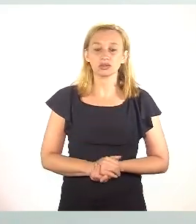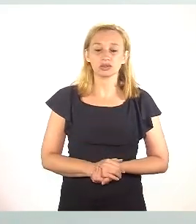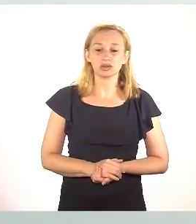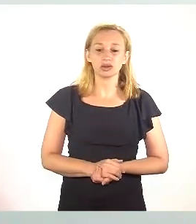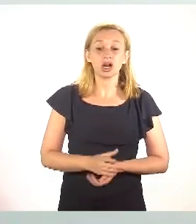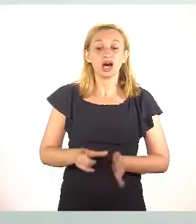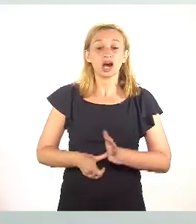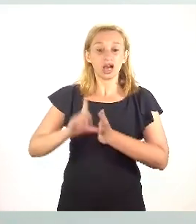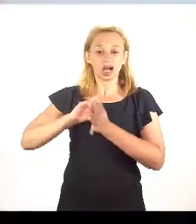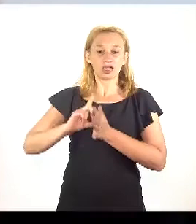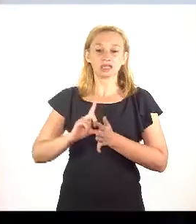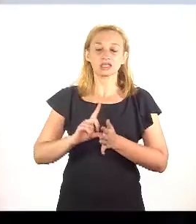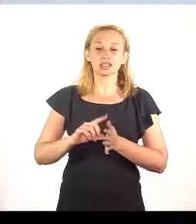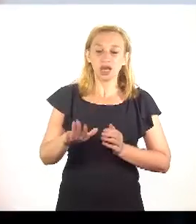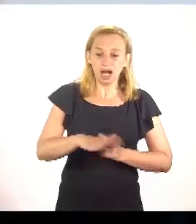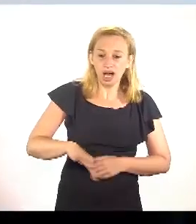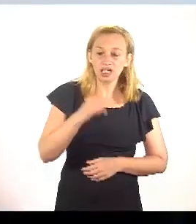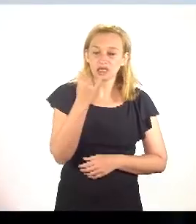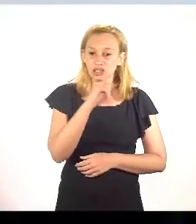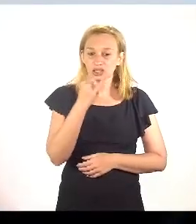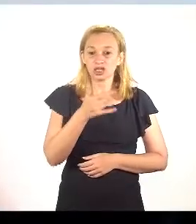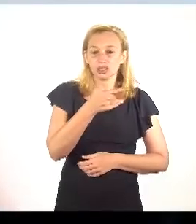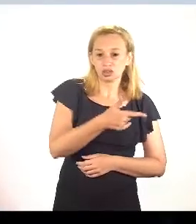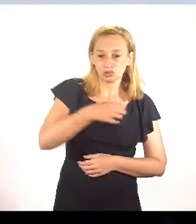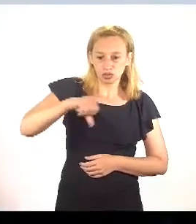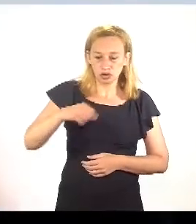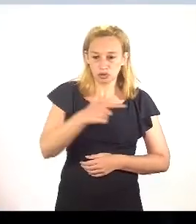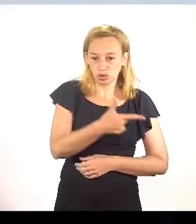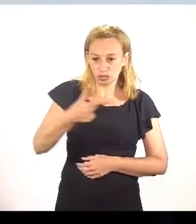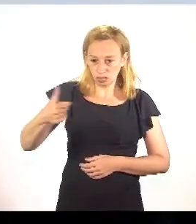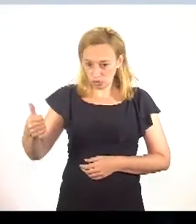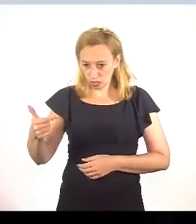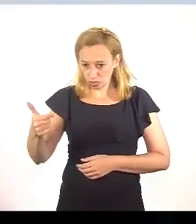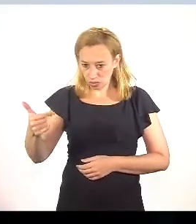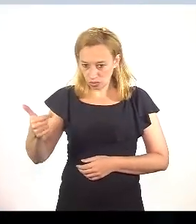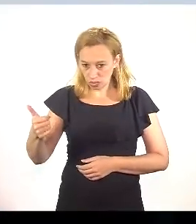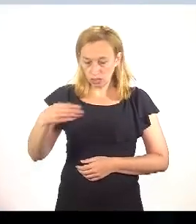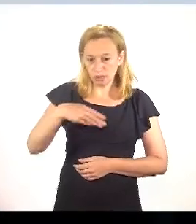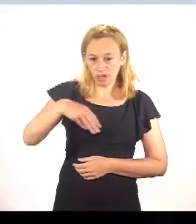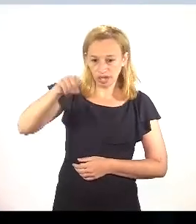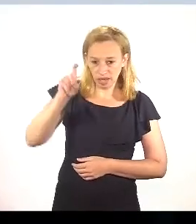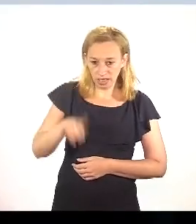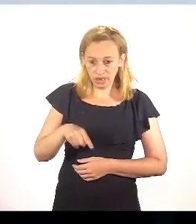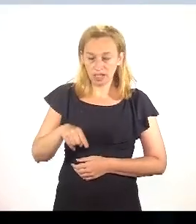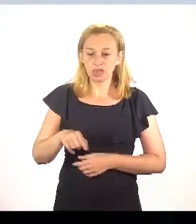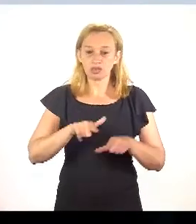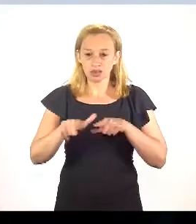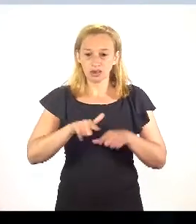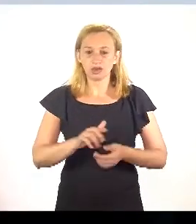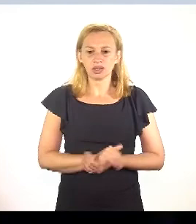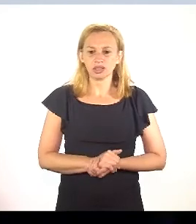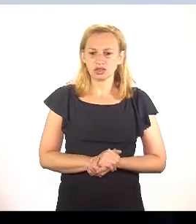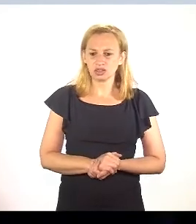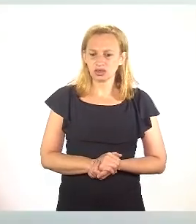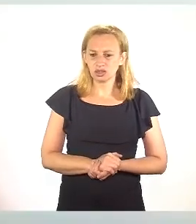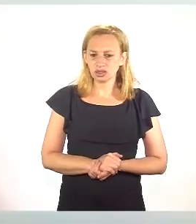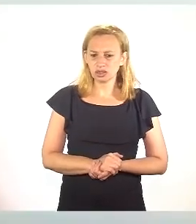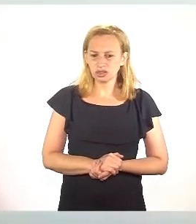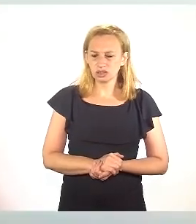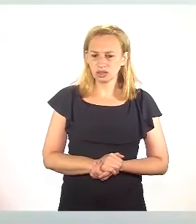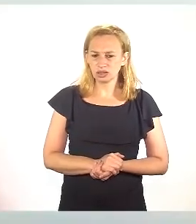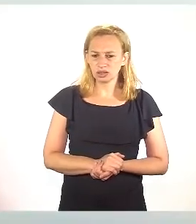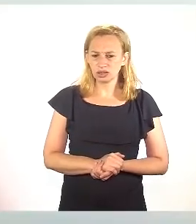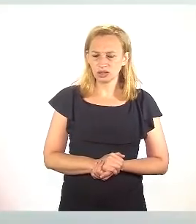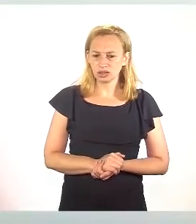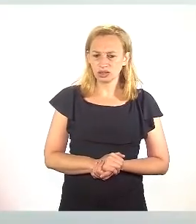energia? De 2009 a 2012, em Macaé, com esse trabalho. Então, o PAC